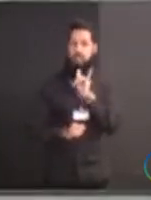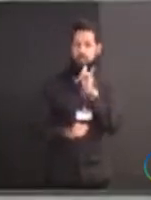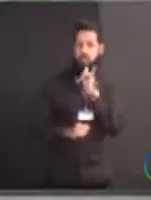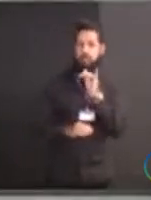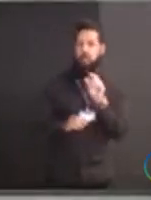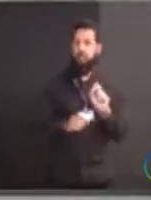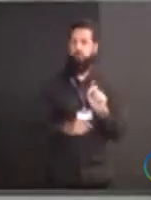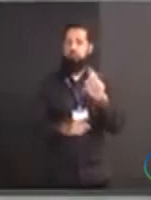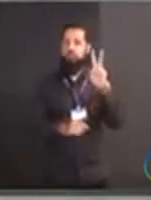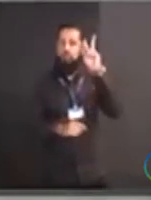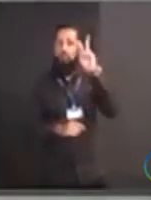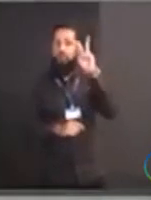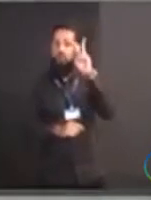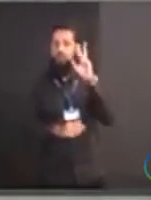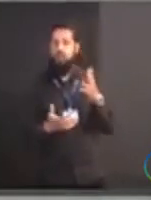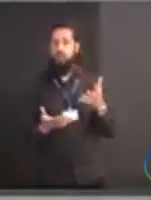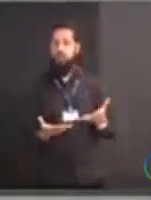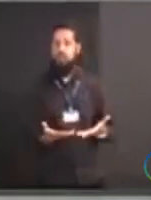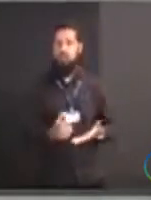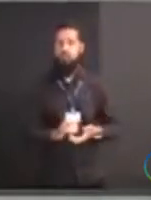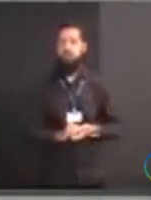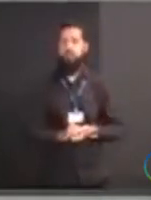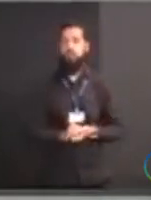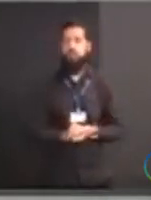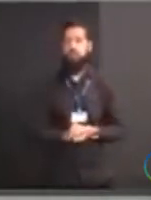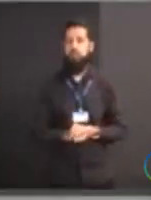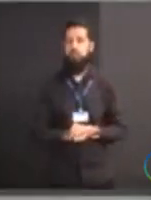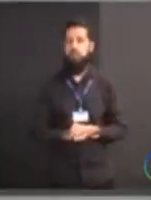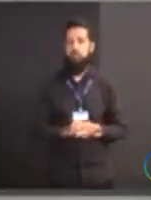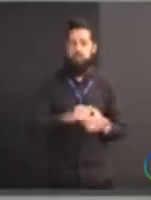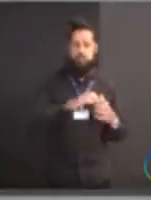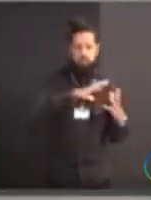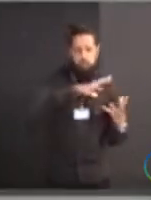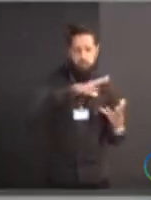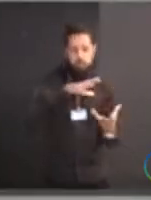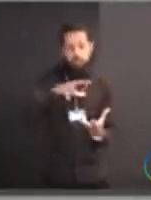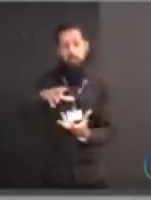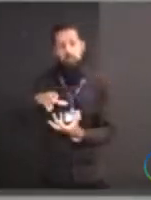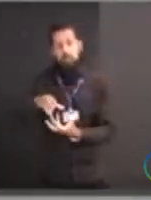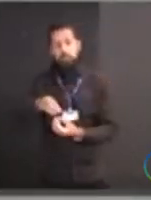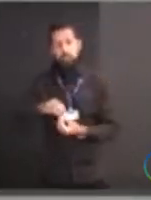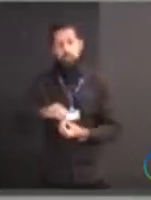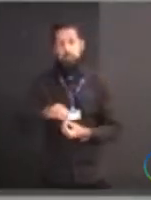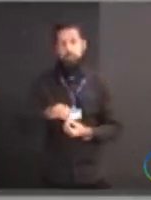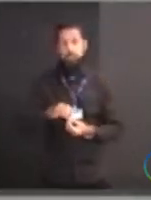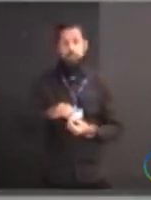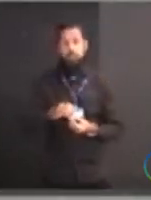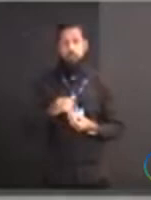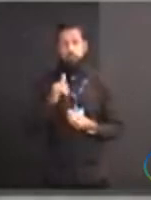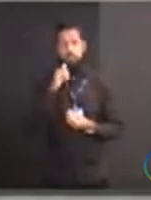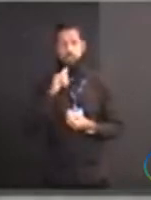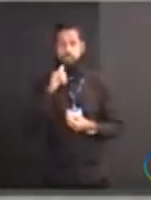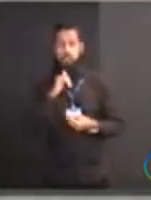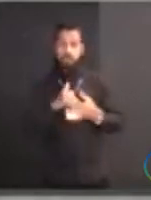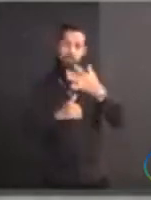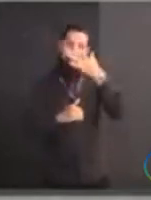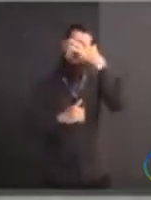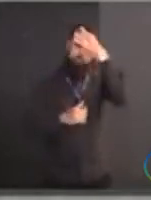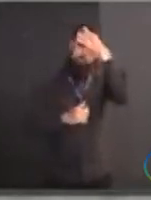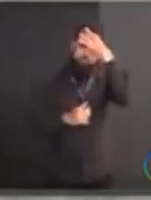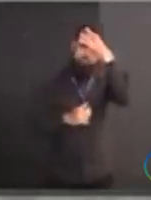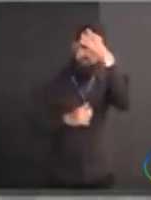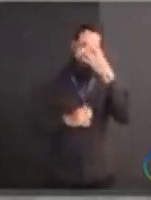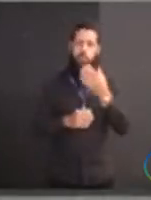estão num super desenvolvimento na face da Terra. Eu gostaria de ouvir a palavra do Chico